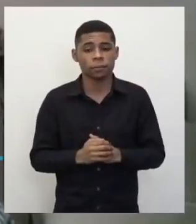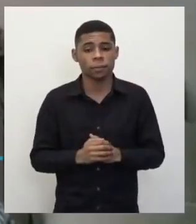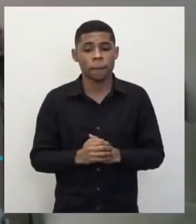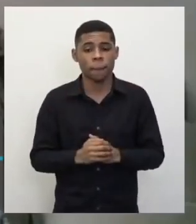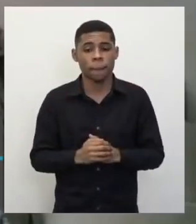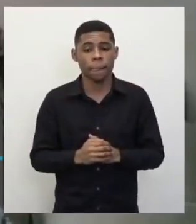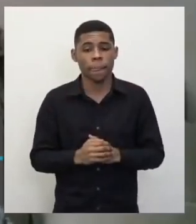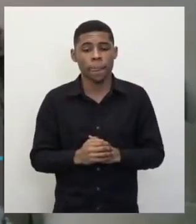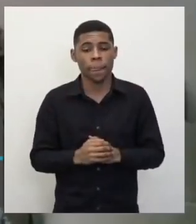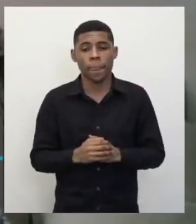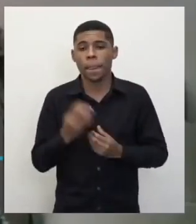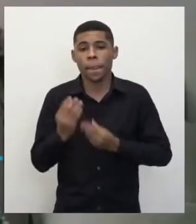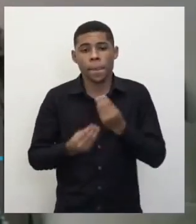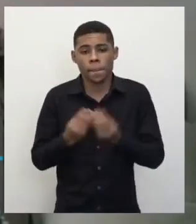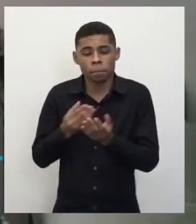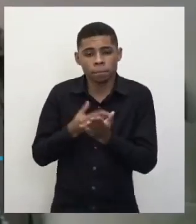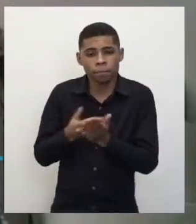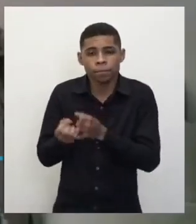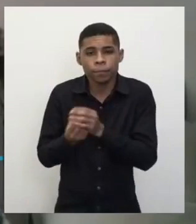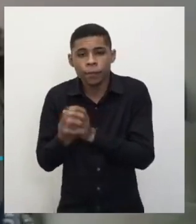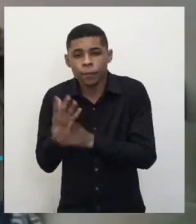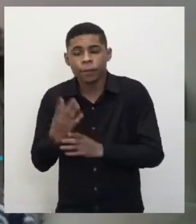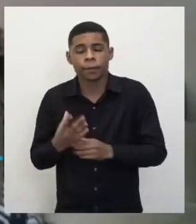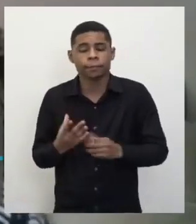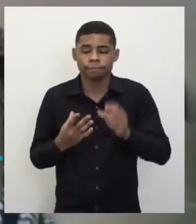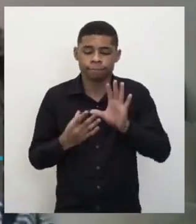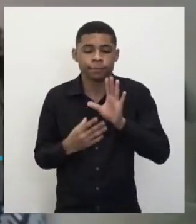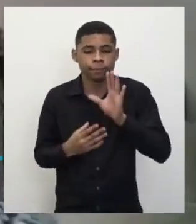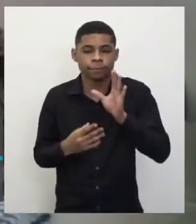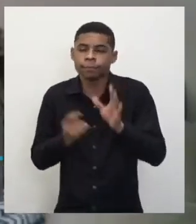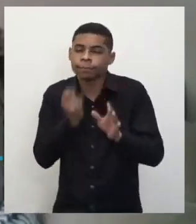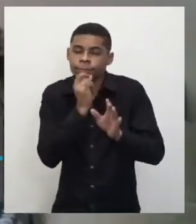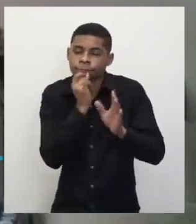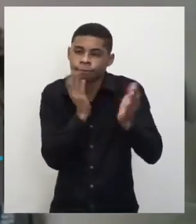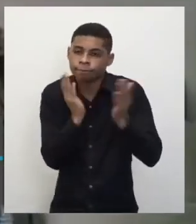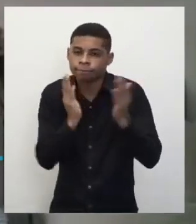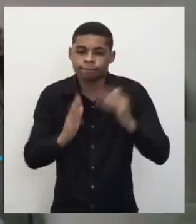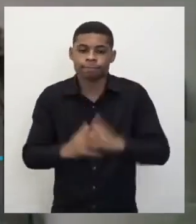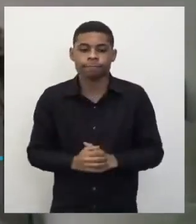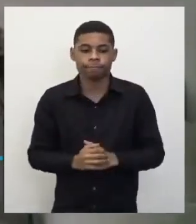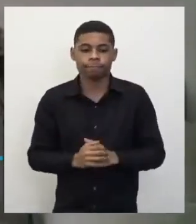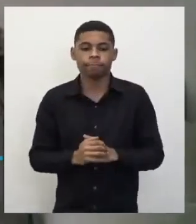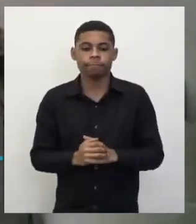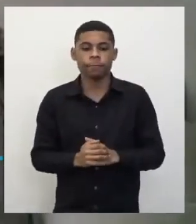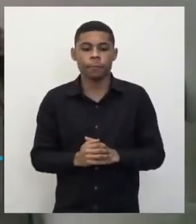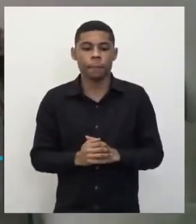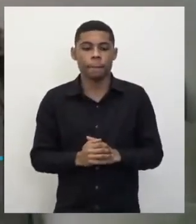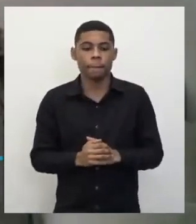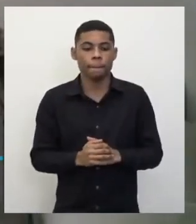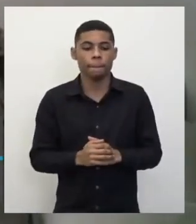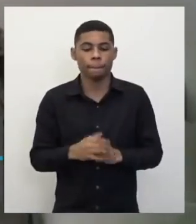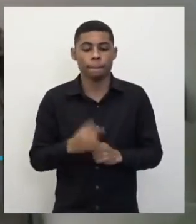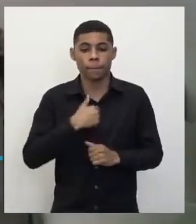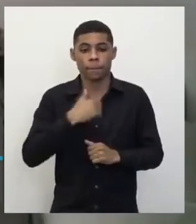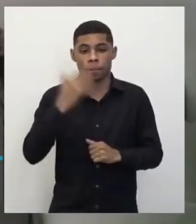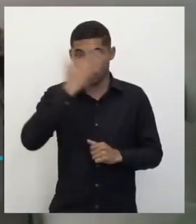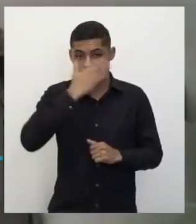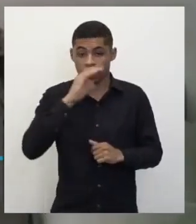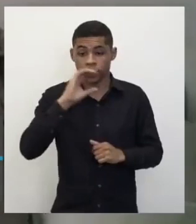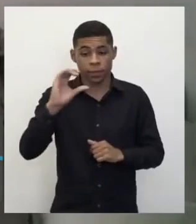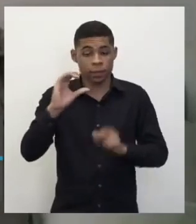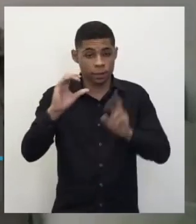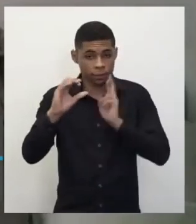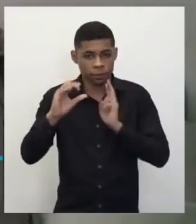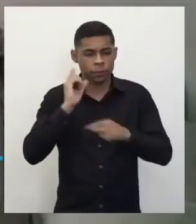sobre a criação, como o jogo do rapaz. Então, por exemplo, eu não vi essa resposta C. Depois